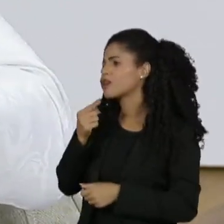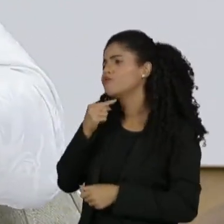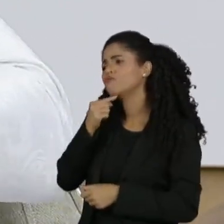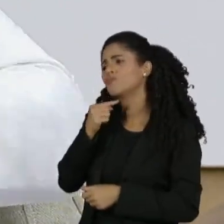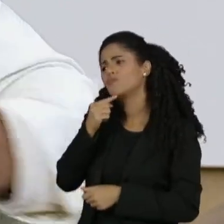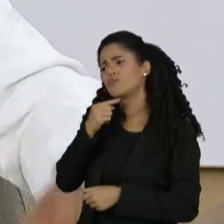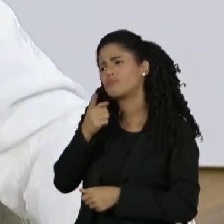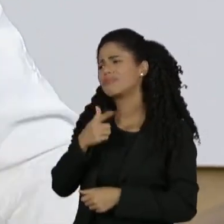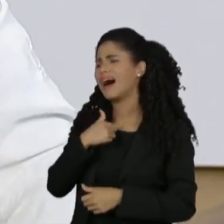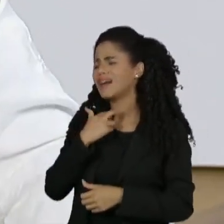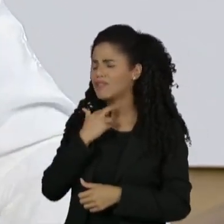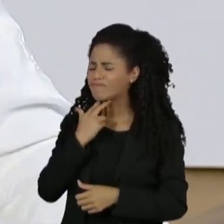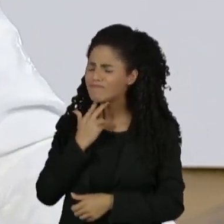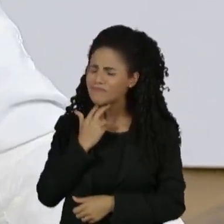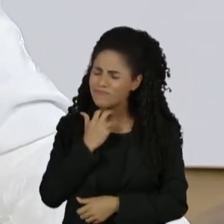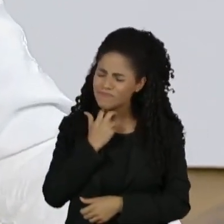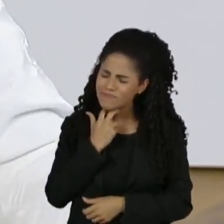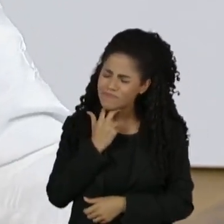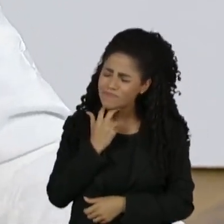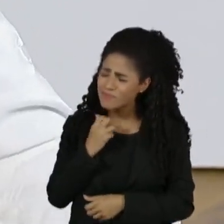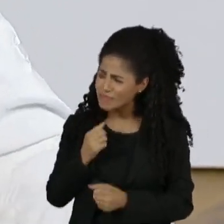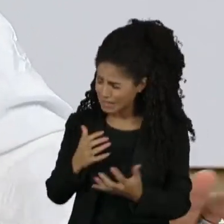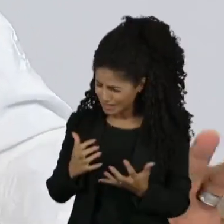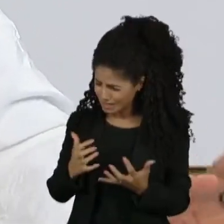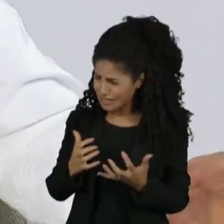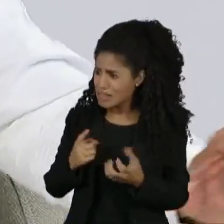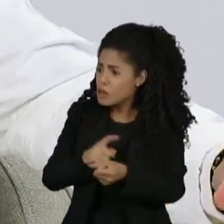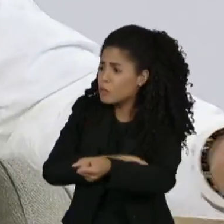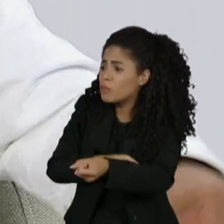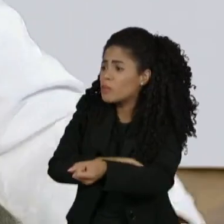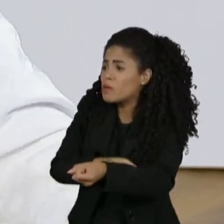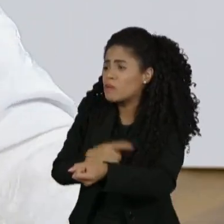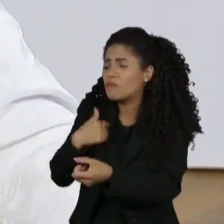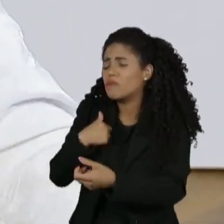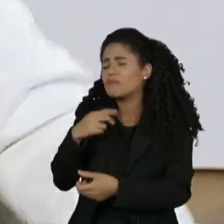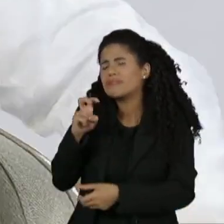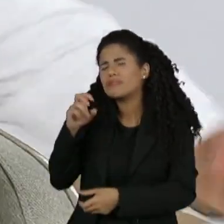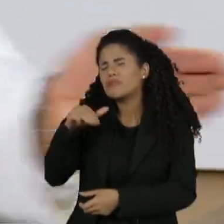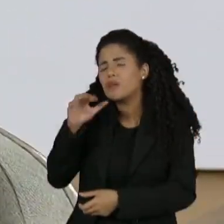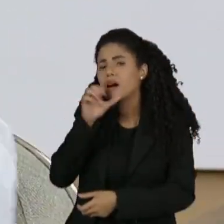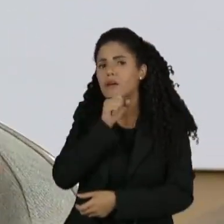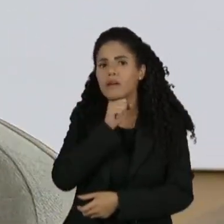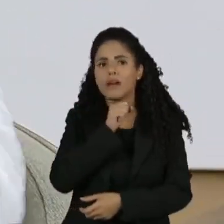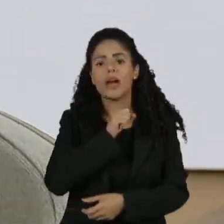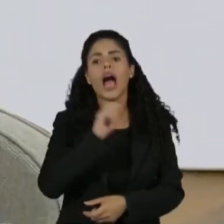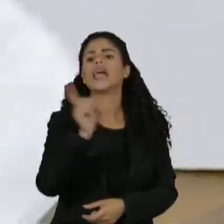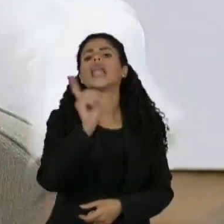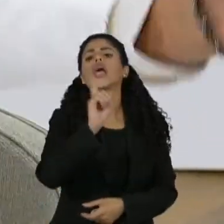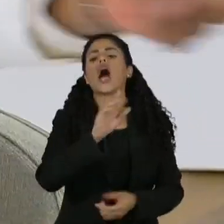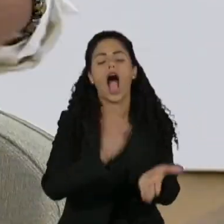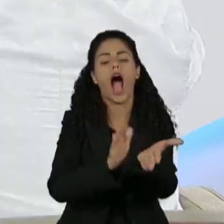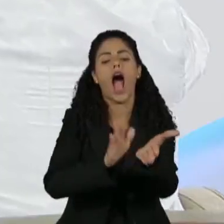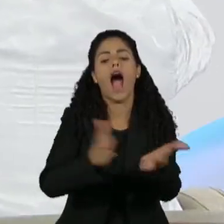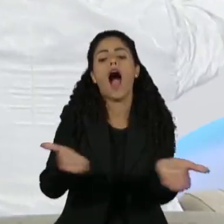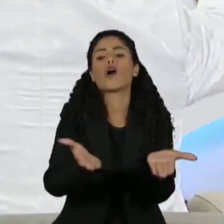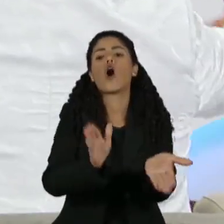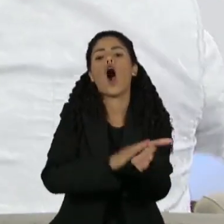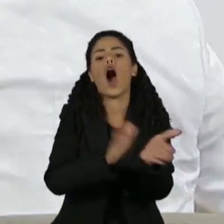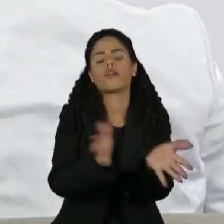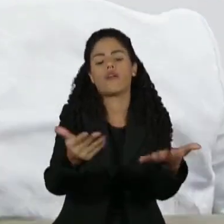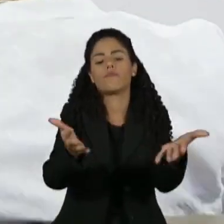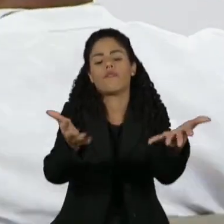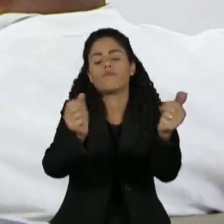agora eu tô com a voz embargada Eu tô trêmulo né Eu Preciso de uns 5 minutos ele Nonato liga a câmera o ator tá